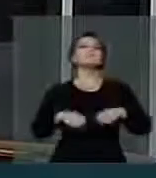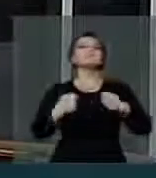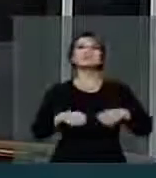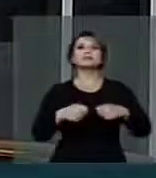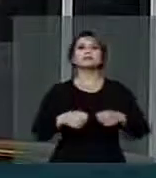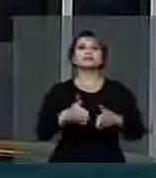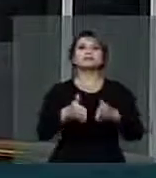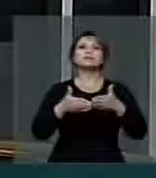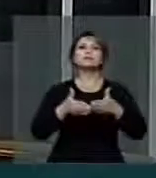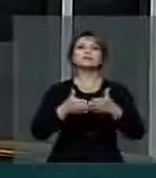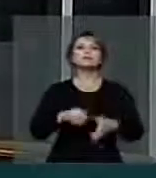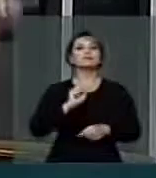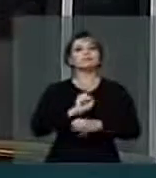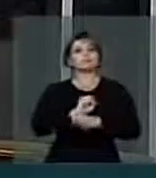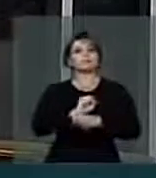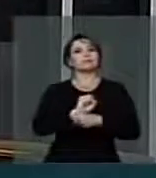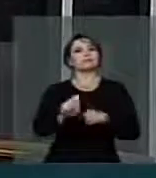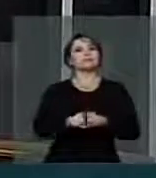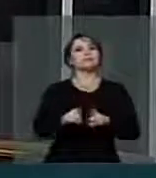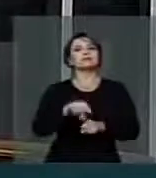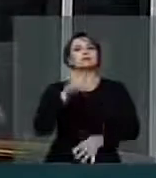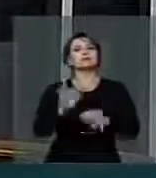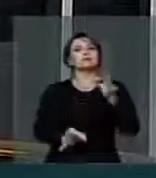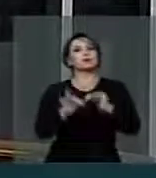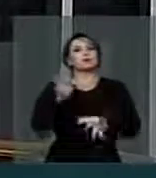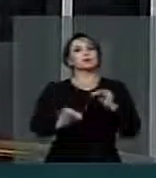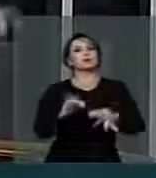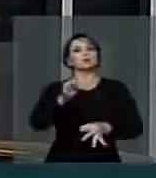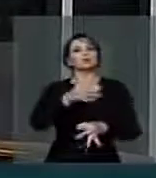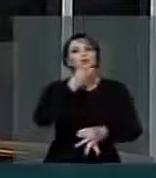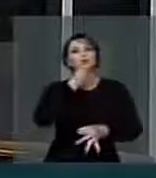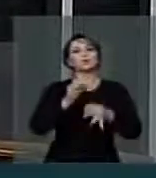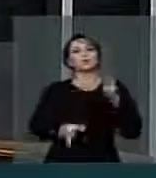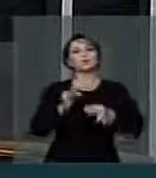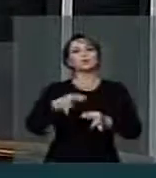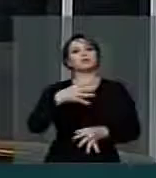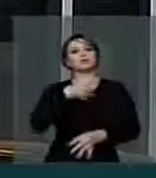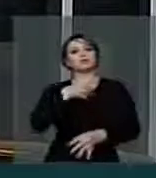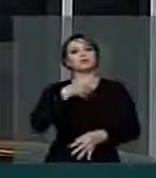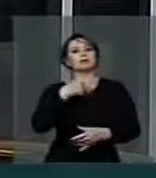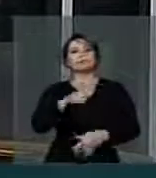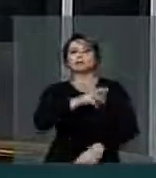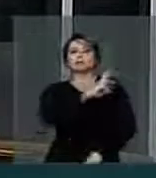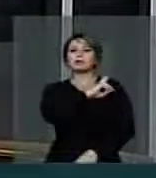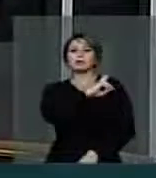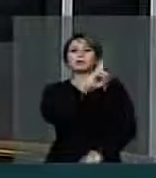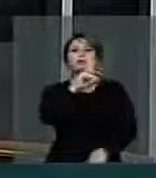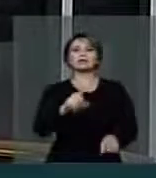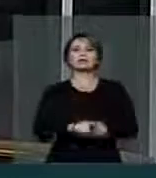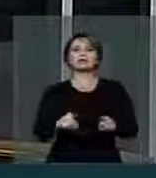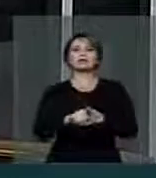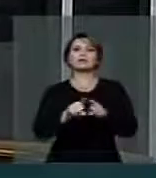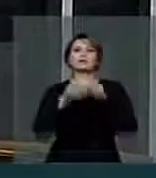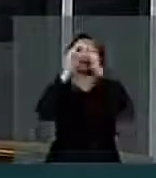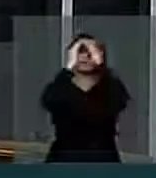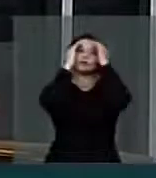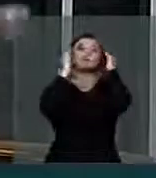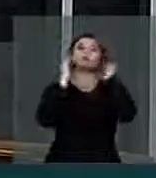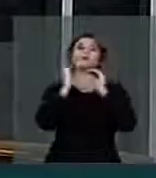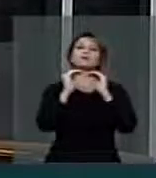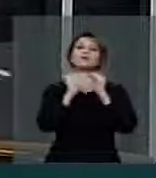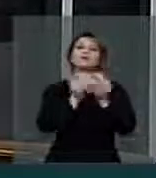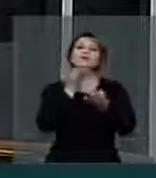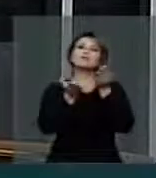gente dar também um freio a esses juízes insensíveis, irresponsáveis, que são subordinados ao